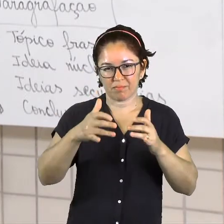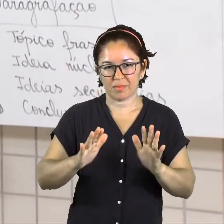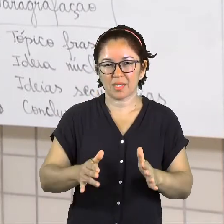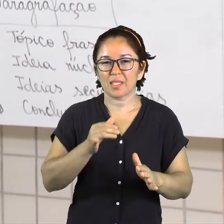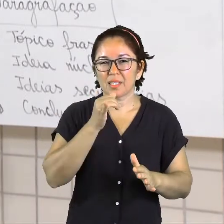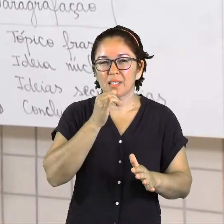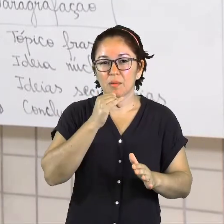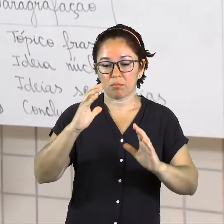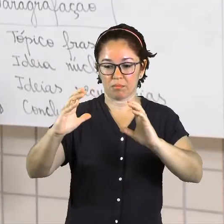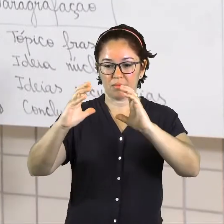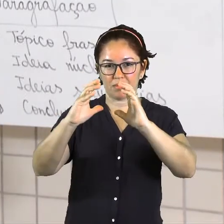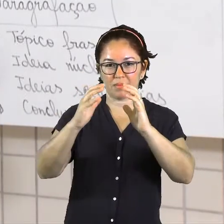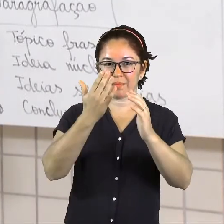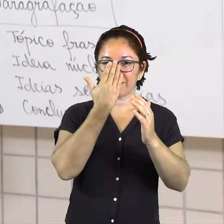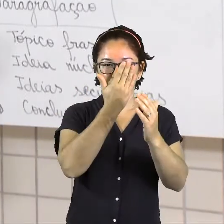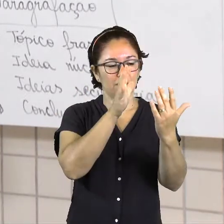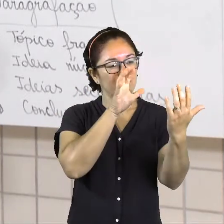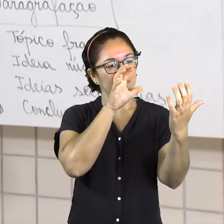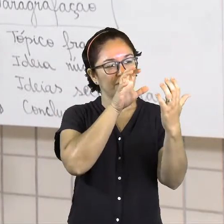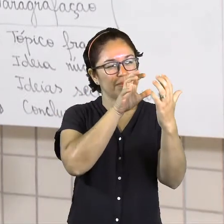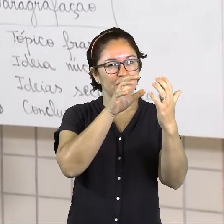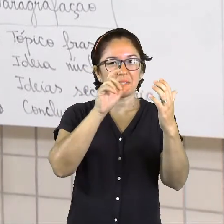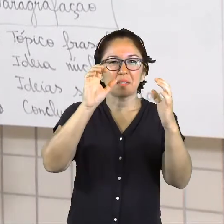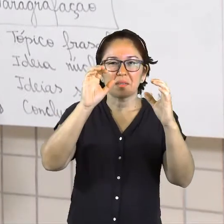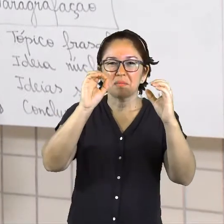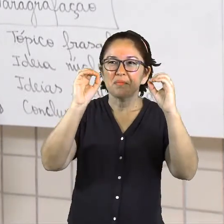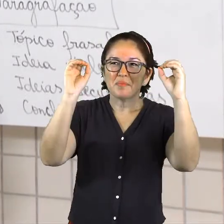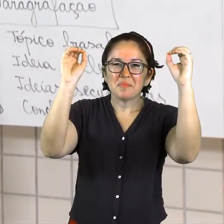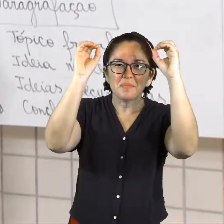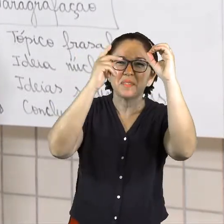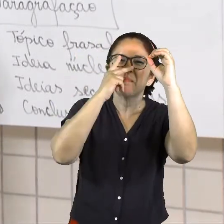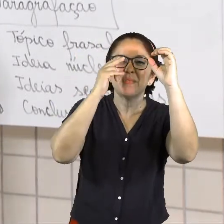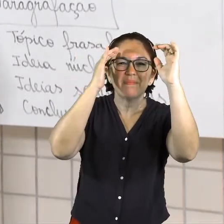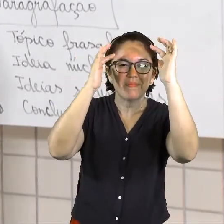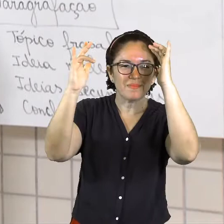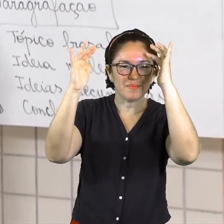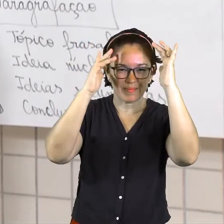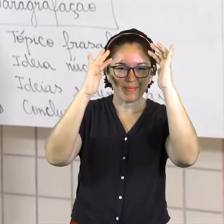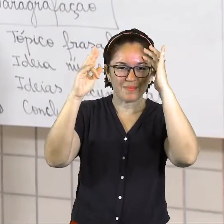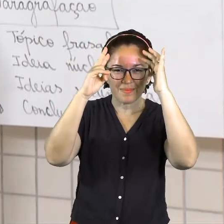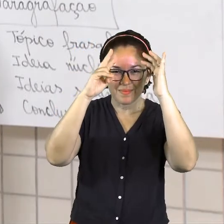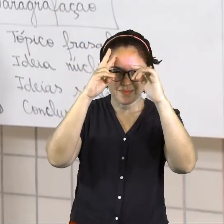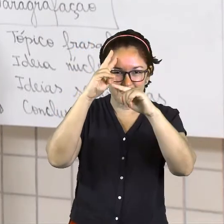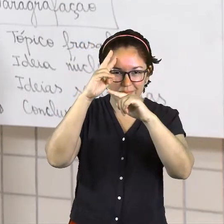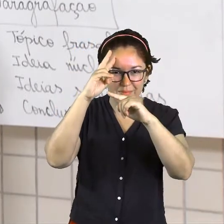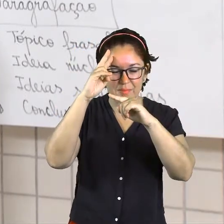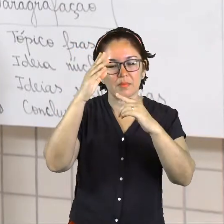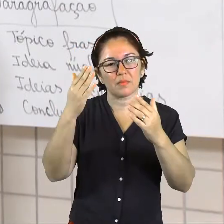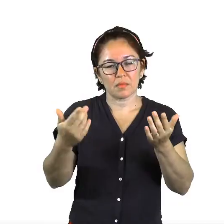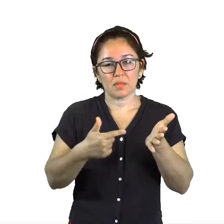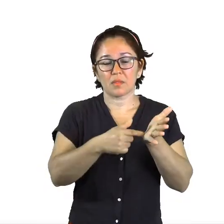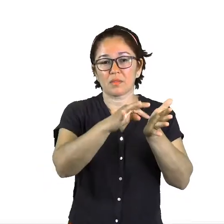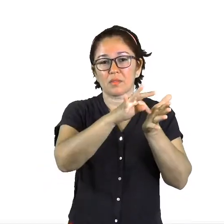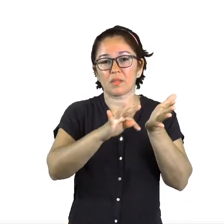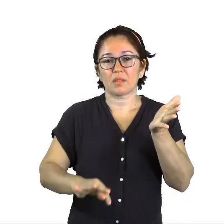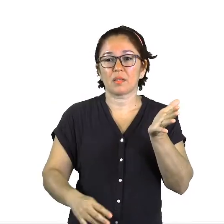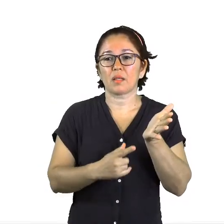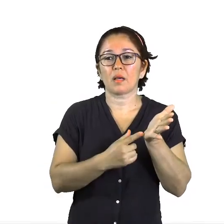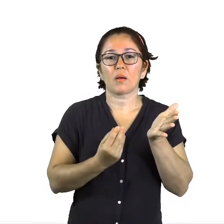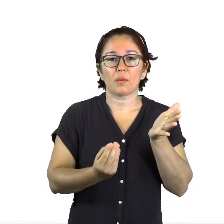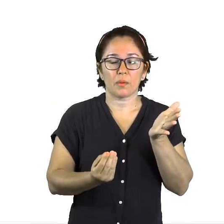duas cabeças, né, com vários pensamentos, várias coisas, eles são textos escritos